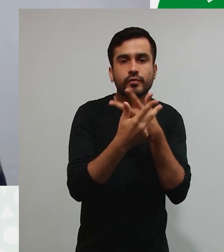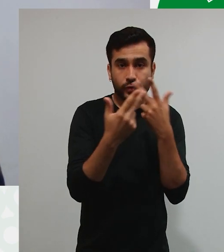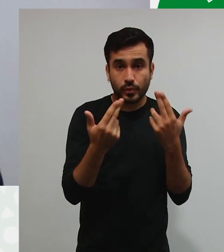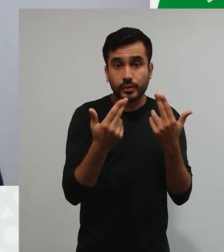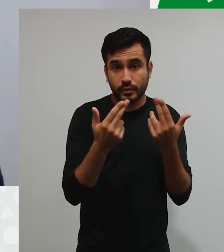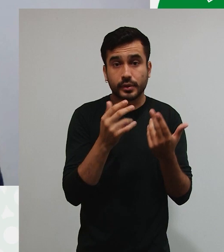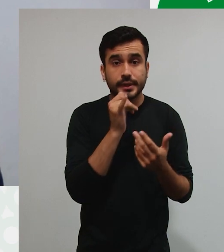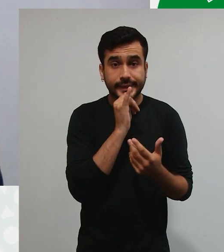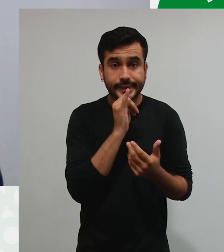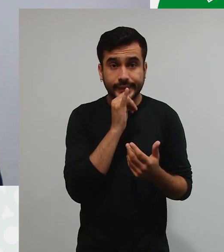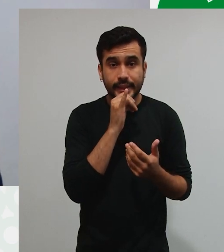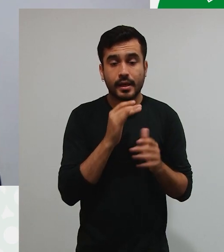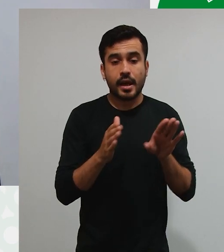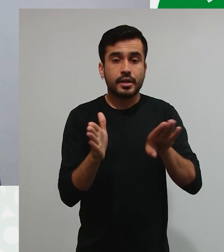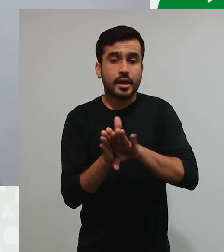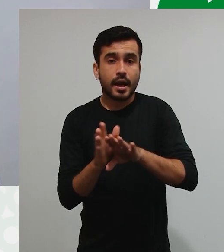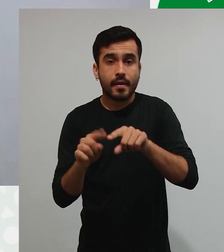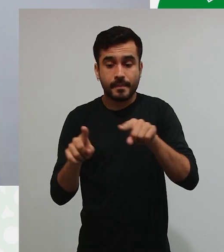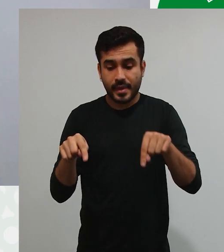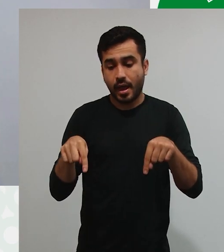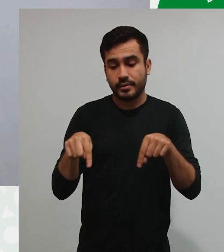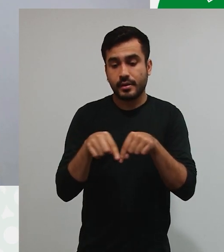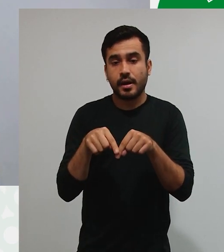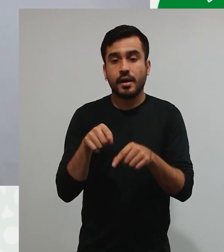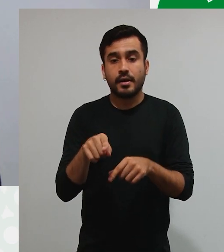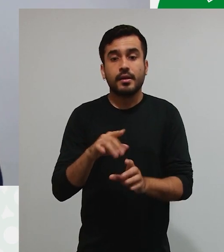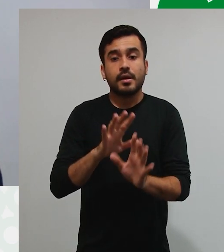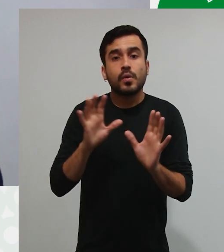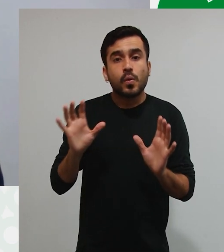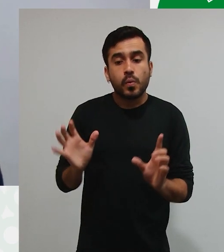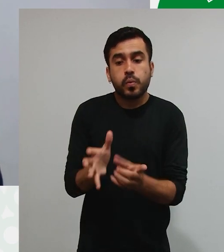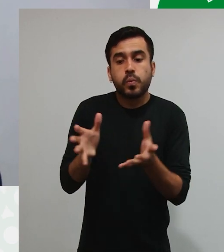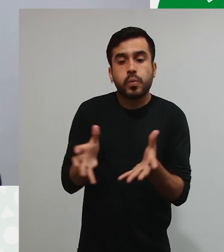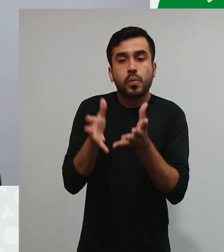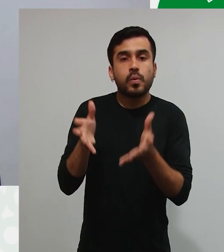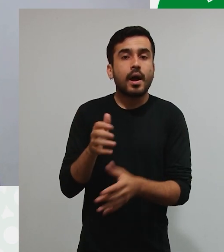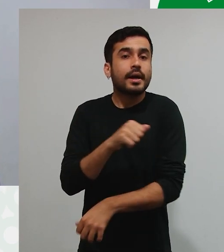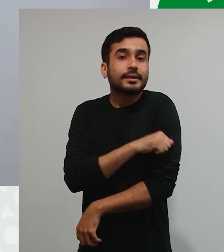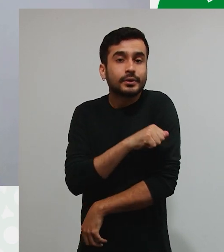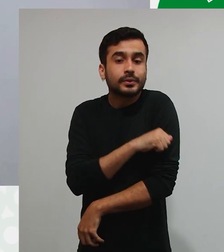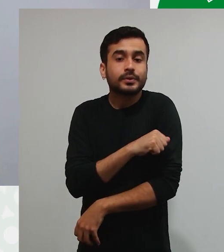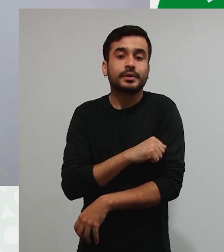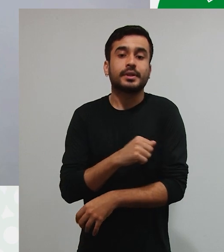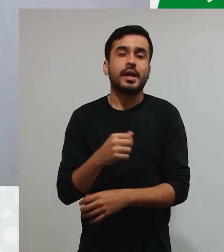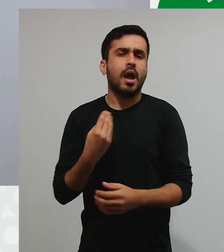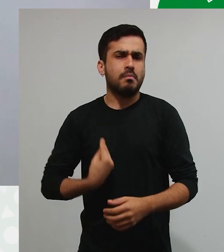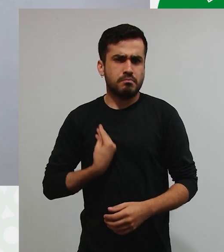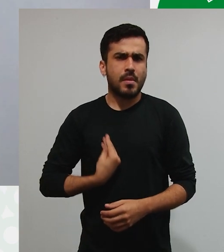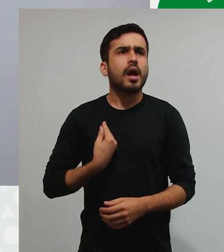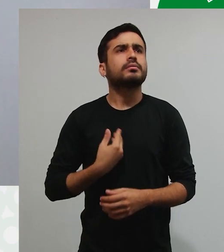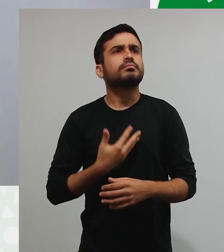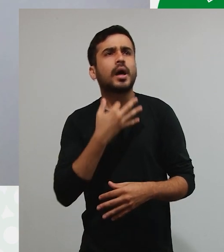E, de repente, você não se prende só aquilo que você planeja, né? Às vezes você planeja, né? Vou trabalhar